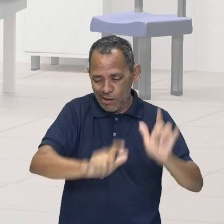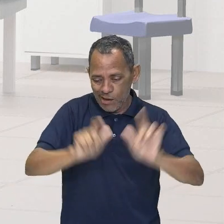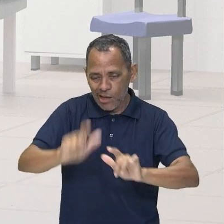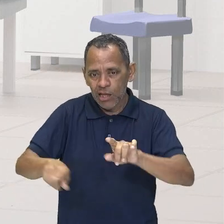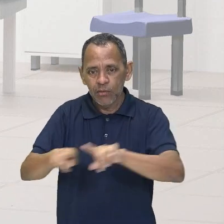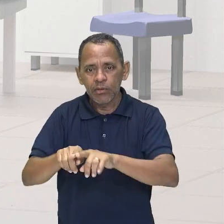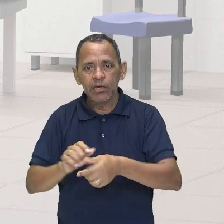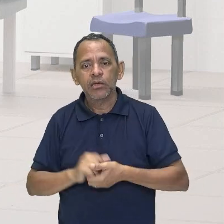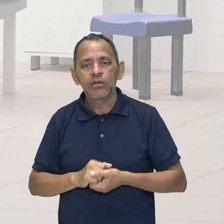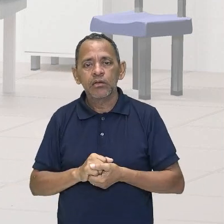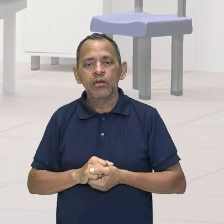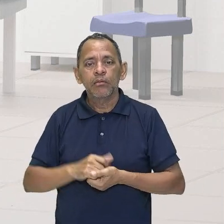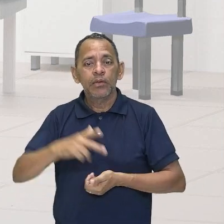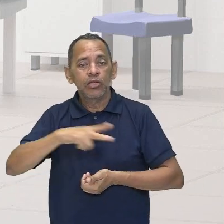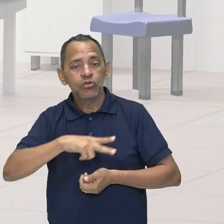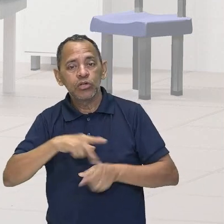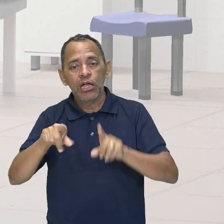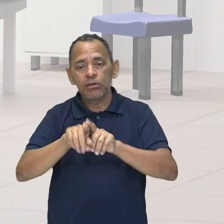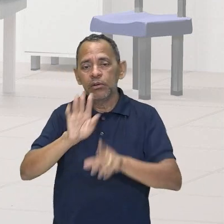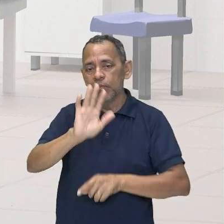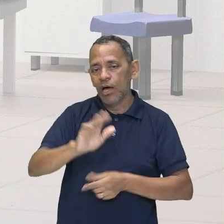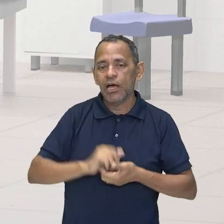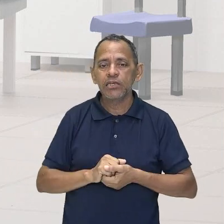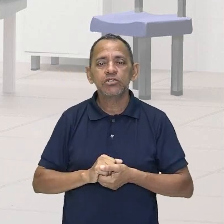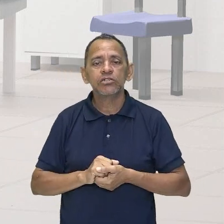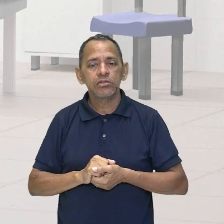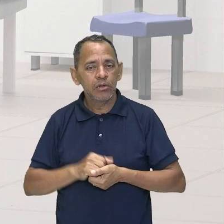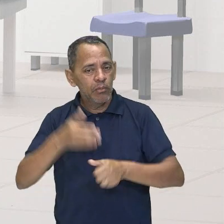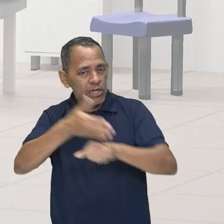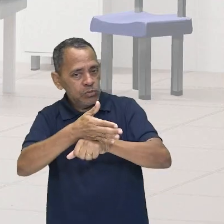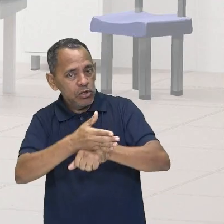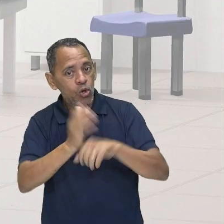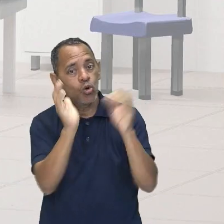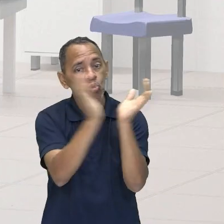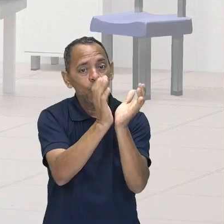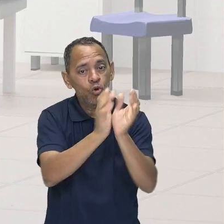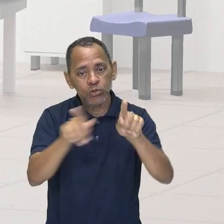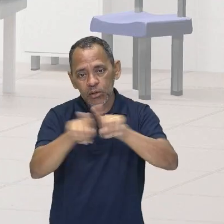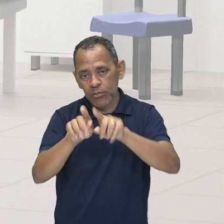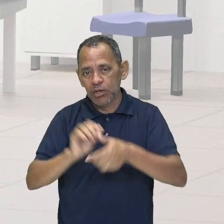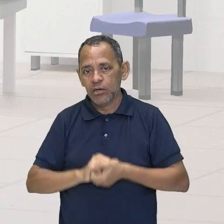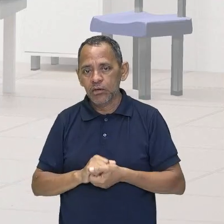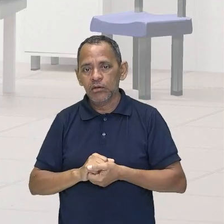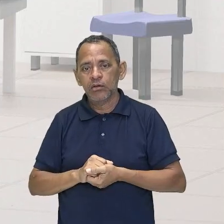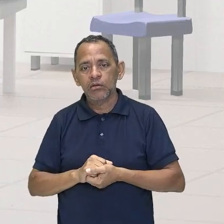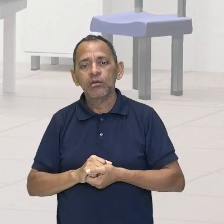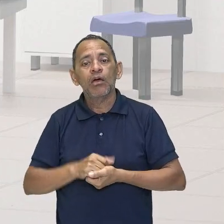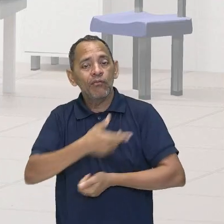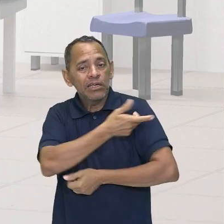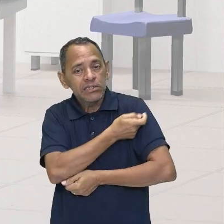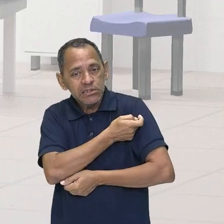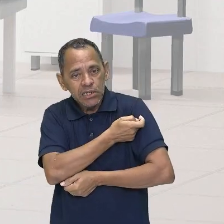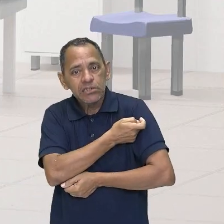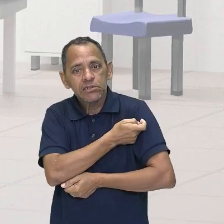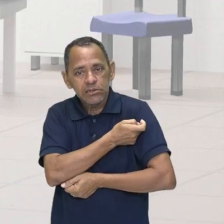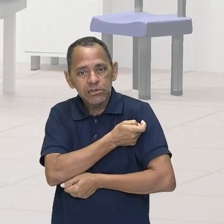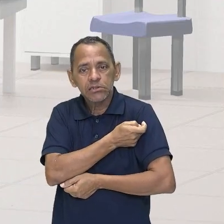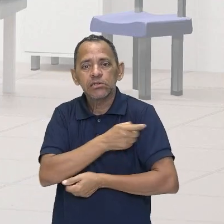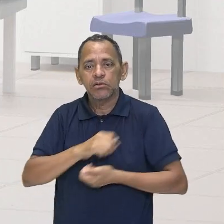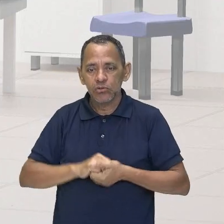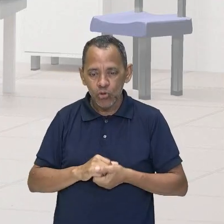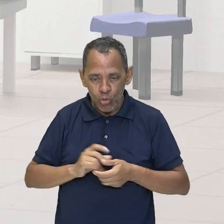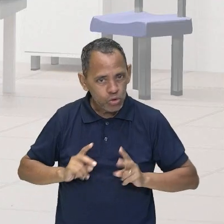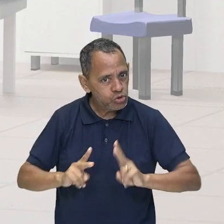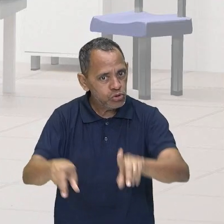individual, porém é de benefício coletivo. Então, mantenha sua vacinação em dia, pois isso ajuda a